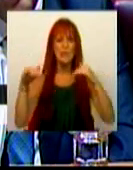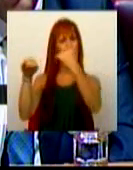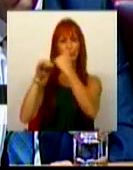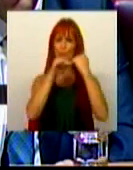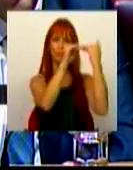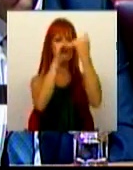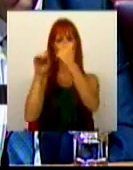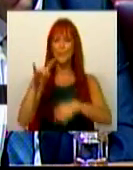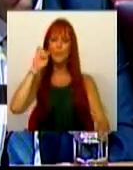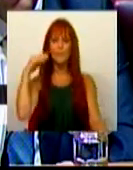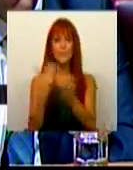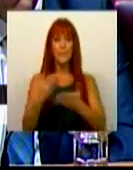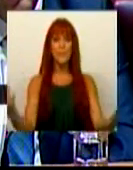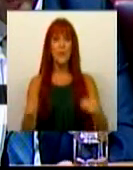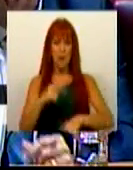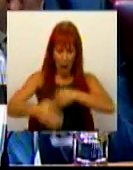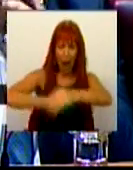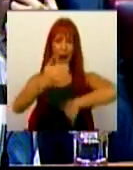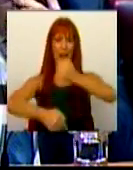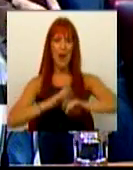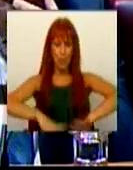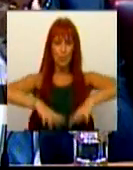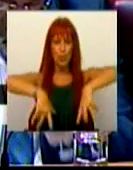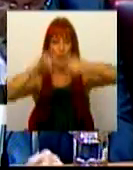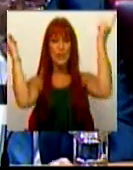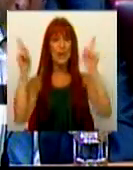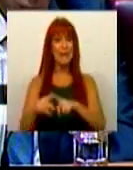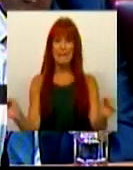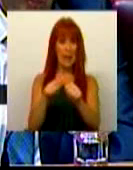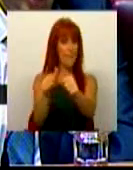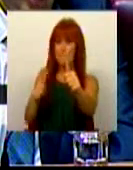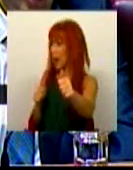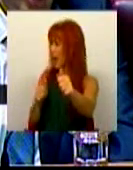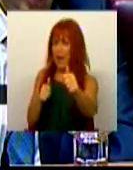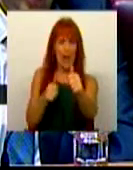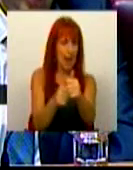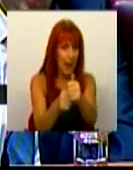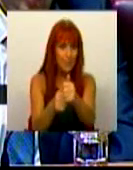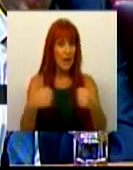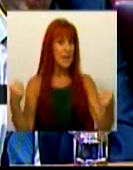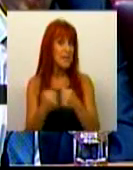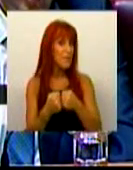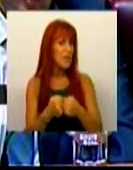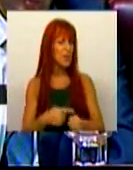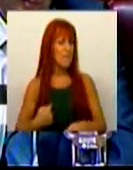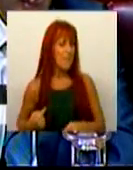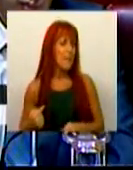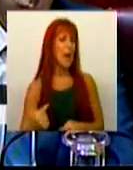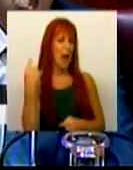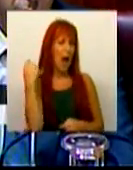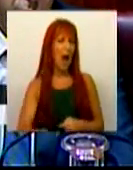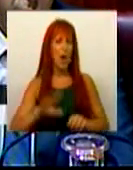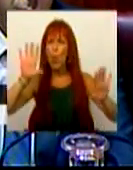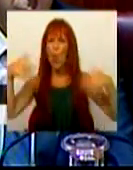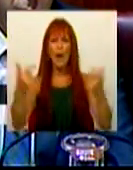igualdade e garantir que avançamos no progresso sem que ninguém fique para trás. E este desafio permanente de